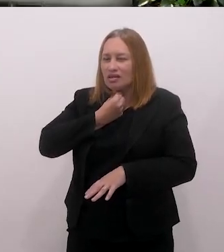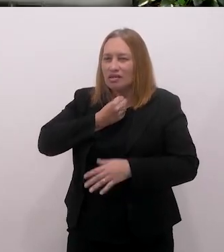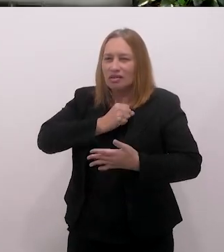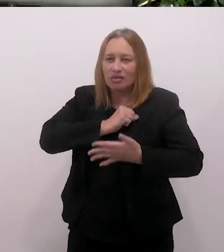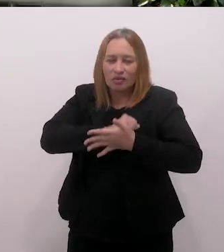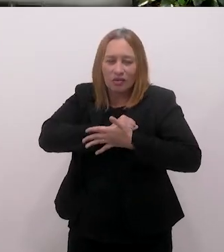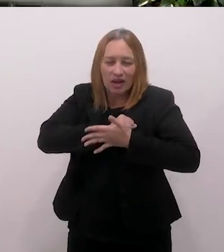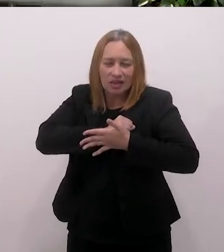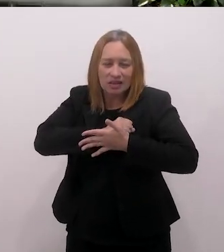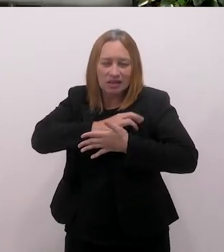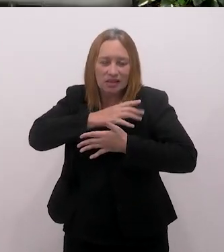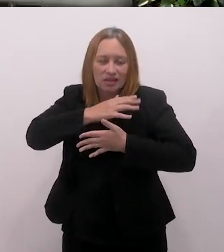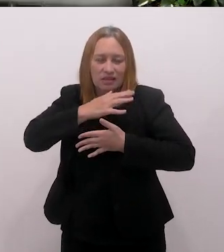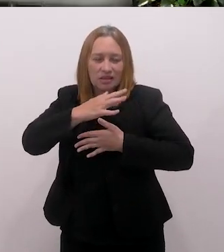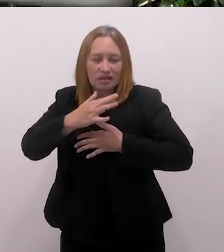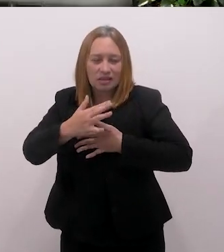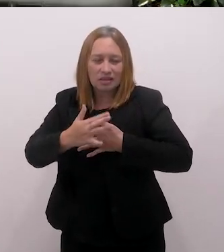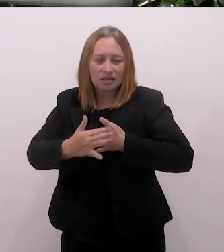explode